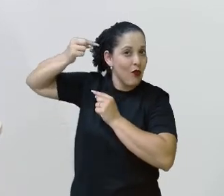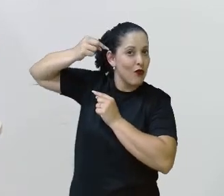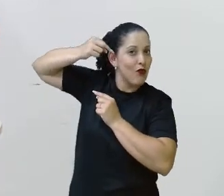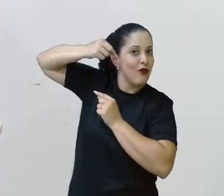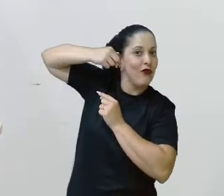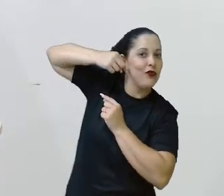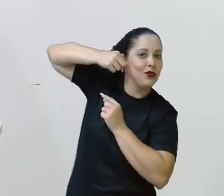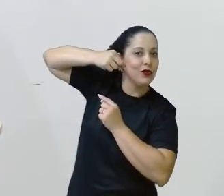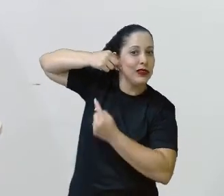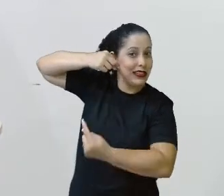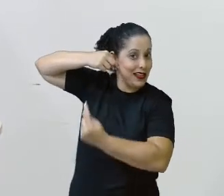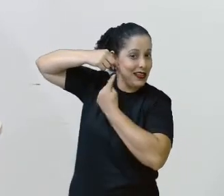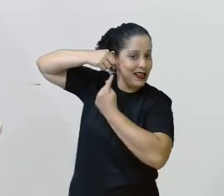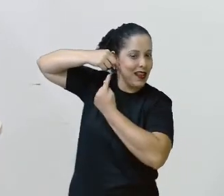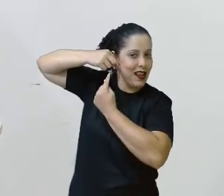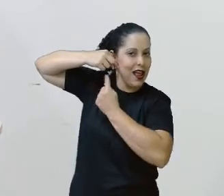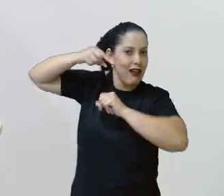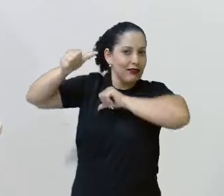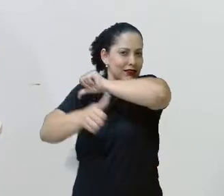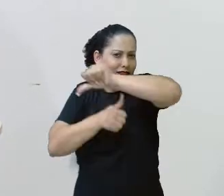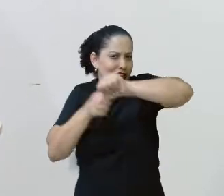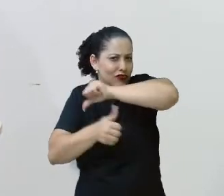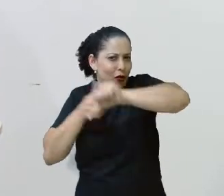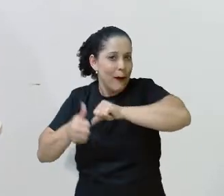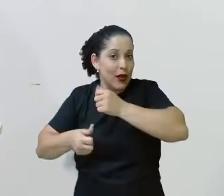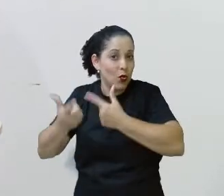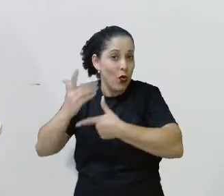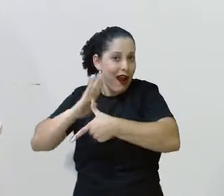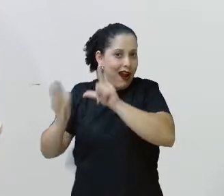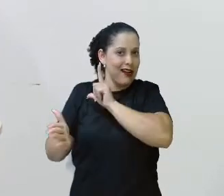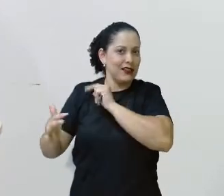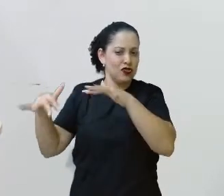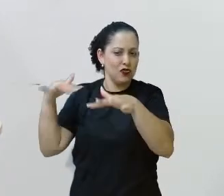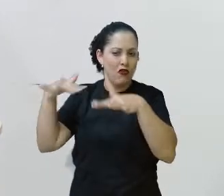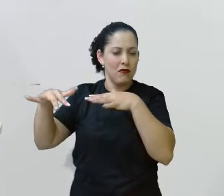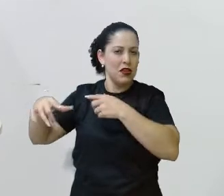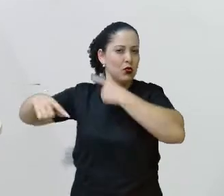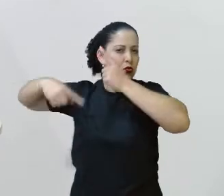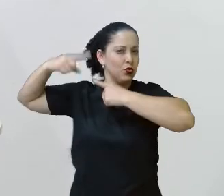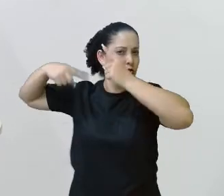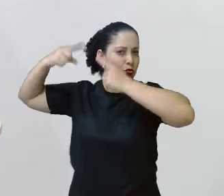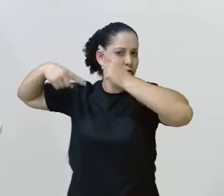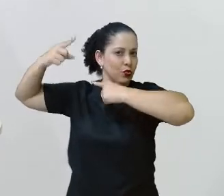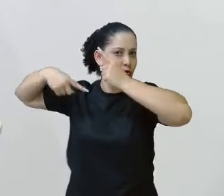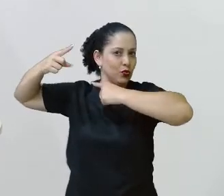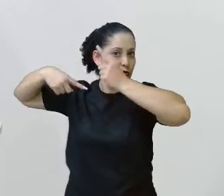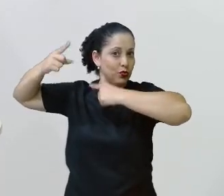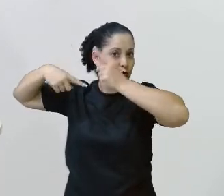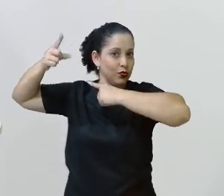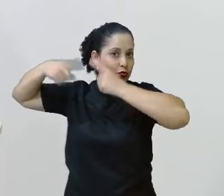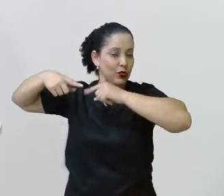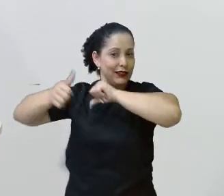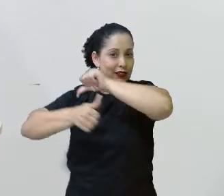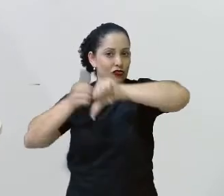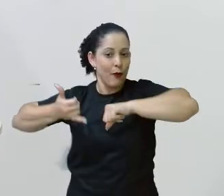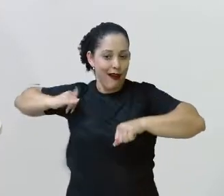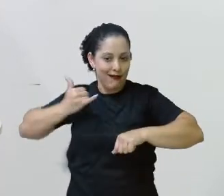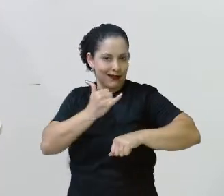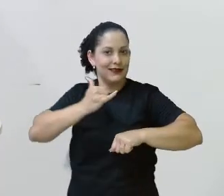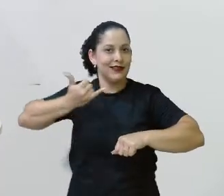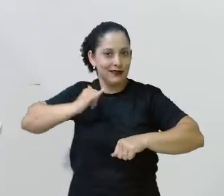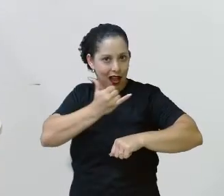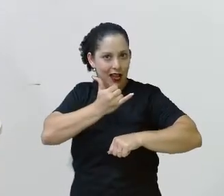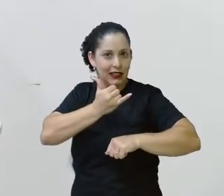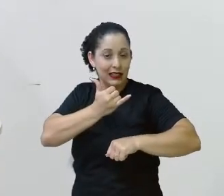ser transformado. Agora, aquilo que era uma vibração sonora, vai se transformar em uma vibração elétrica, para